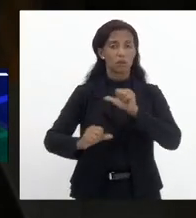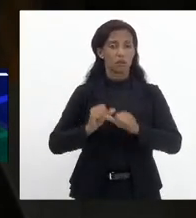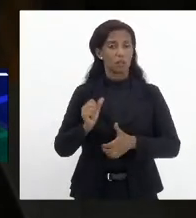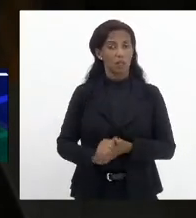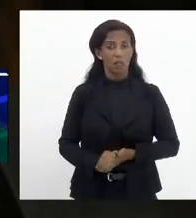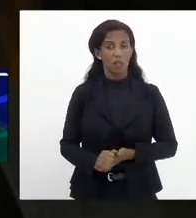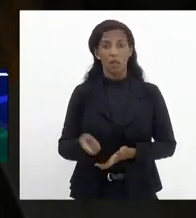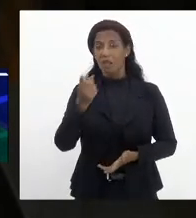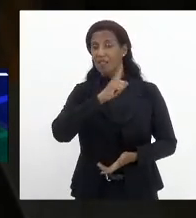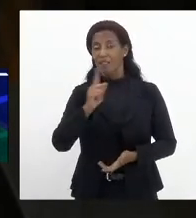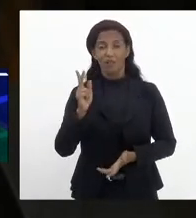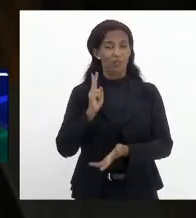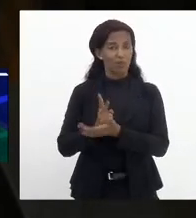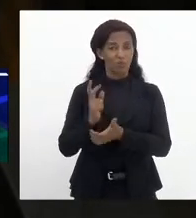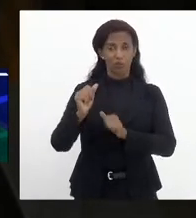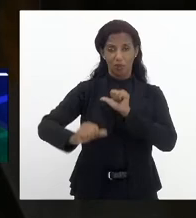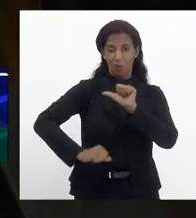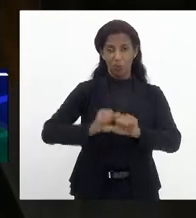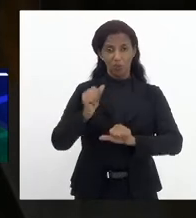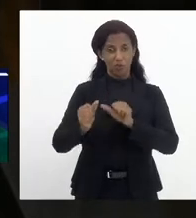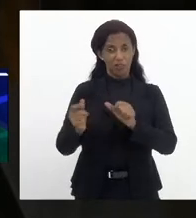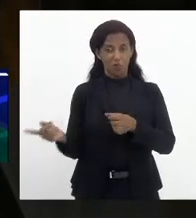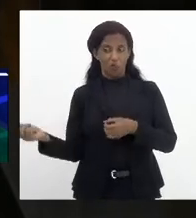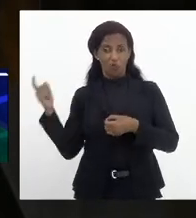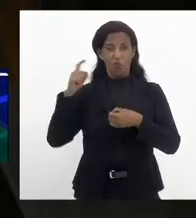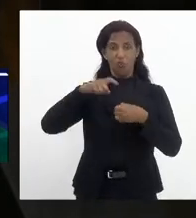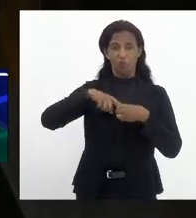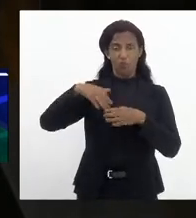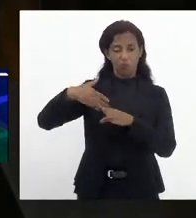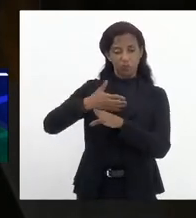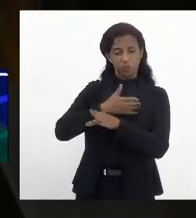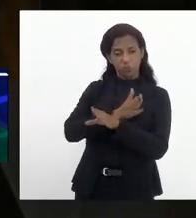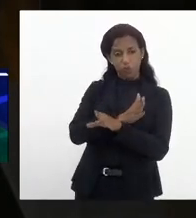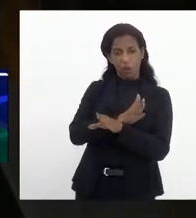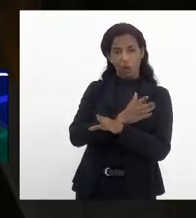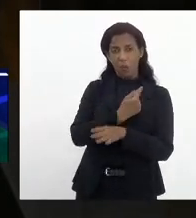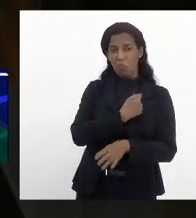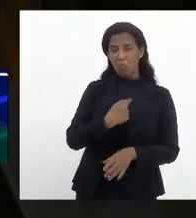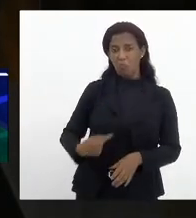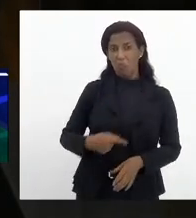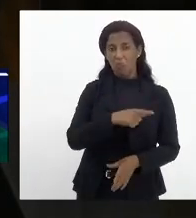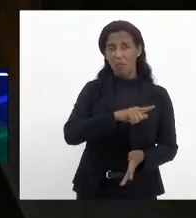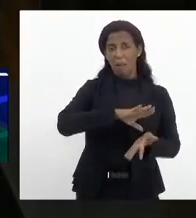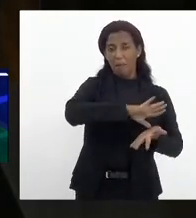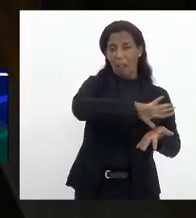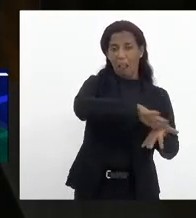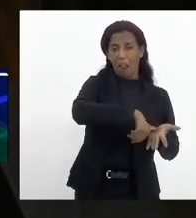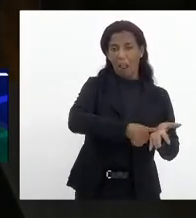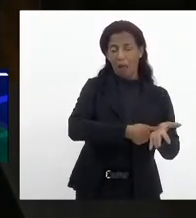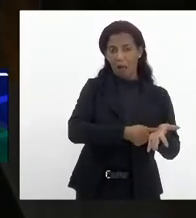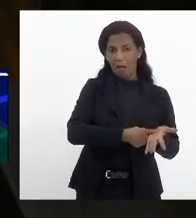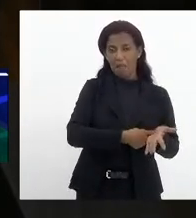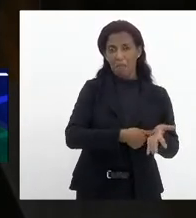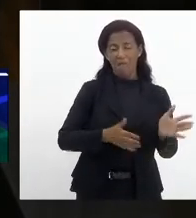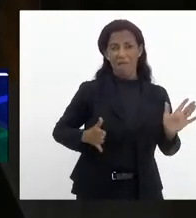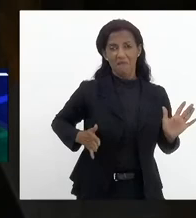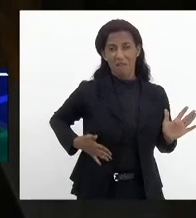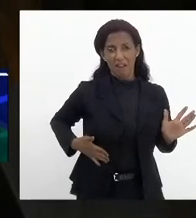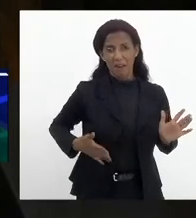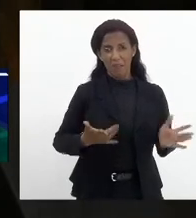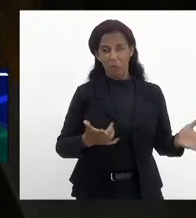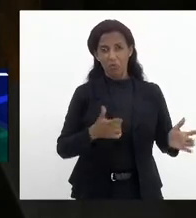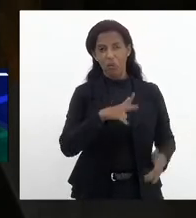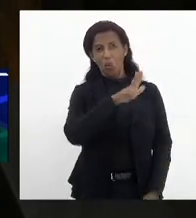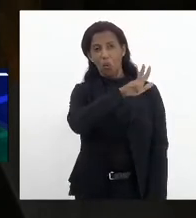vai continuar a mudança voltando para aquele governo mais corrupto, vagabundo, que era do senhor